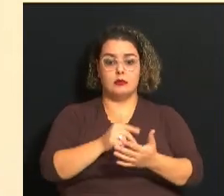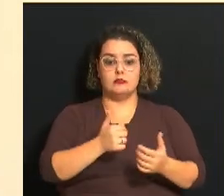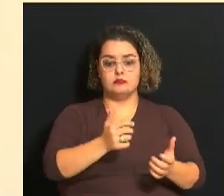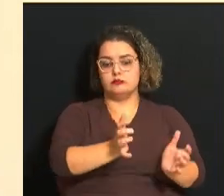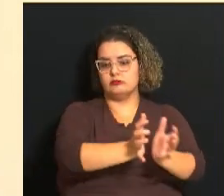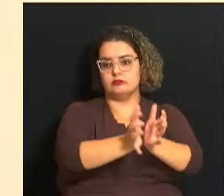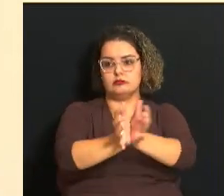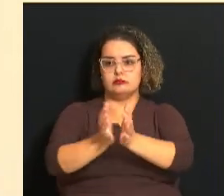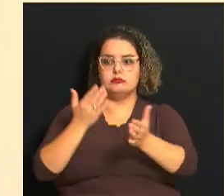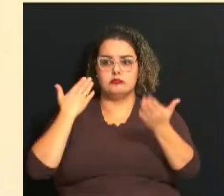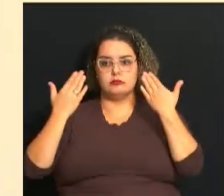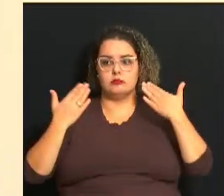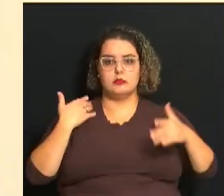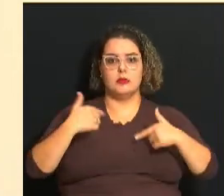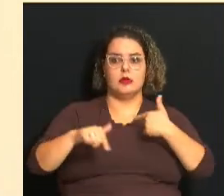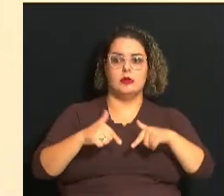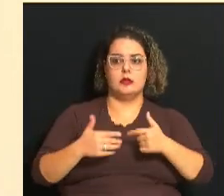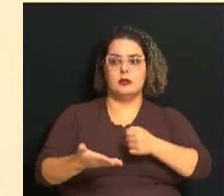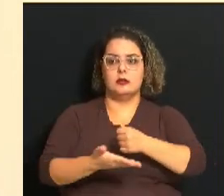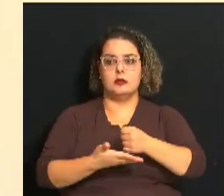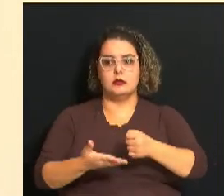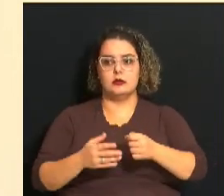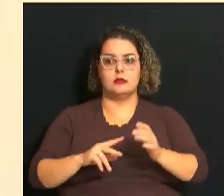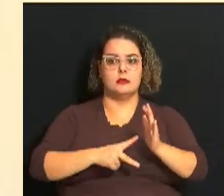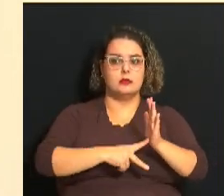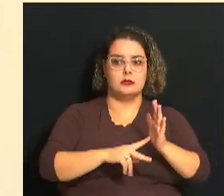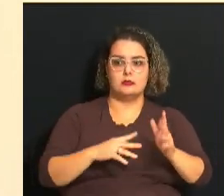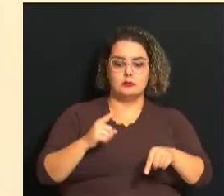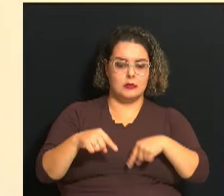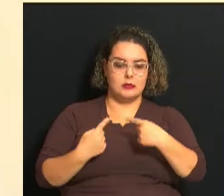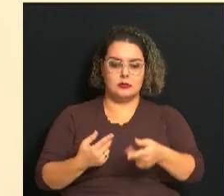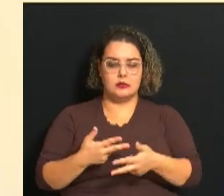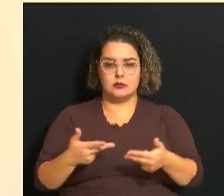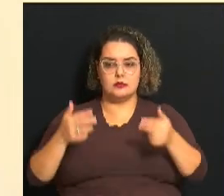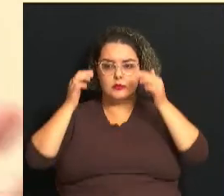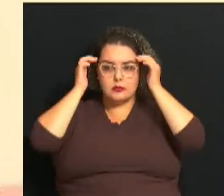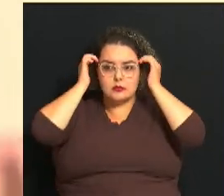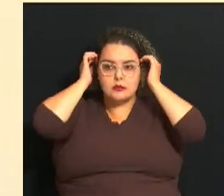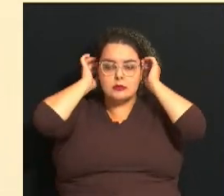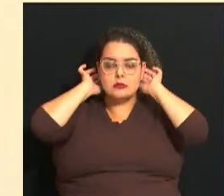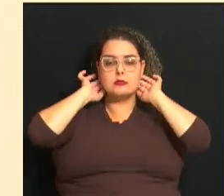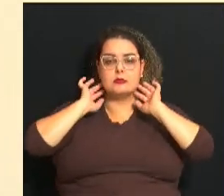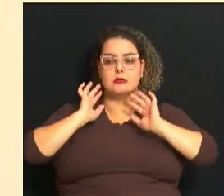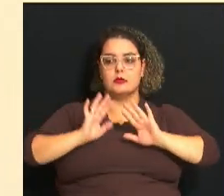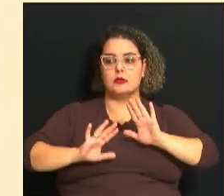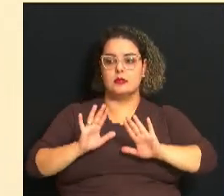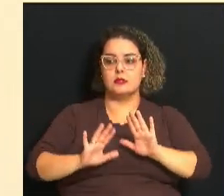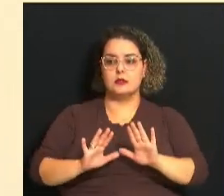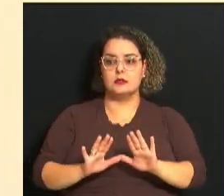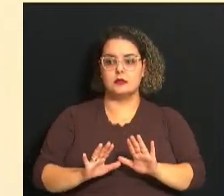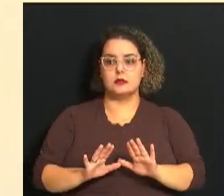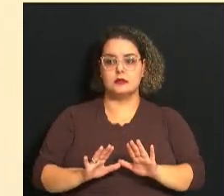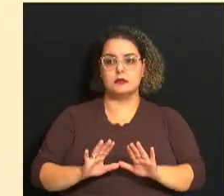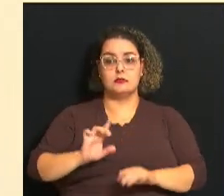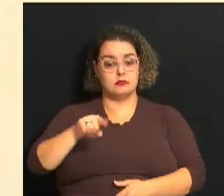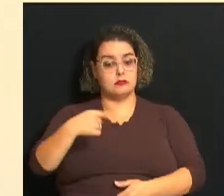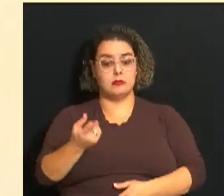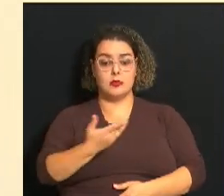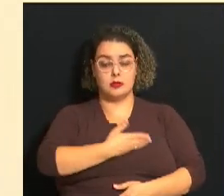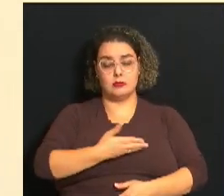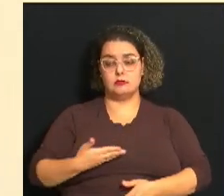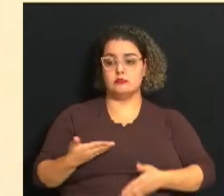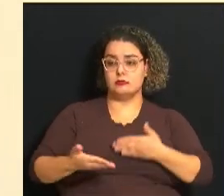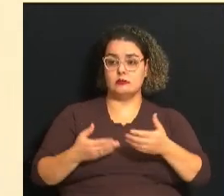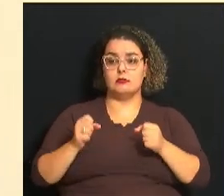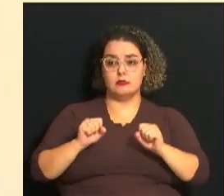por psicólogos Trabalhadores de base sindicalistas e quem puder com por aí quem sabe também com a gente de fora de serviço público que possa